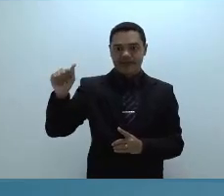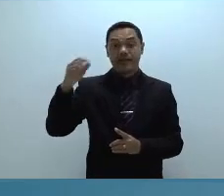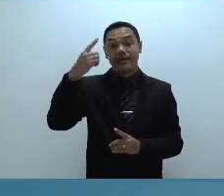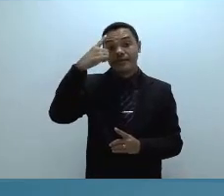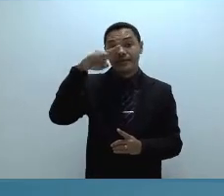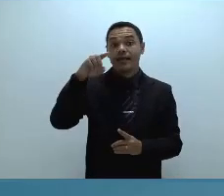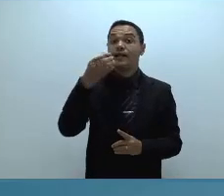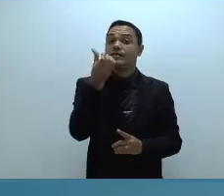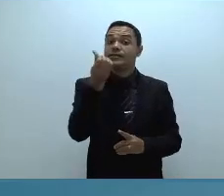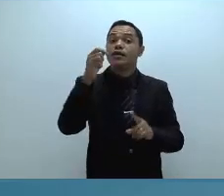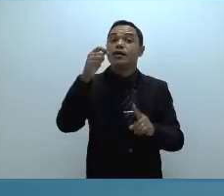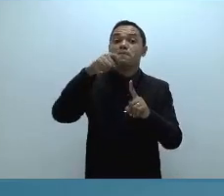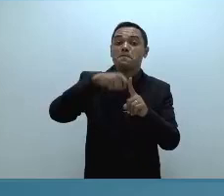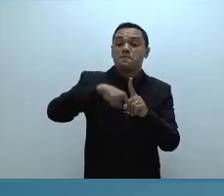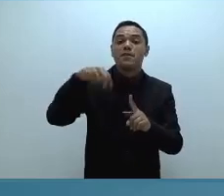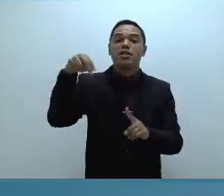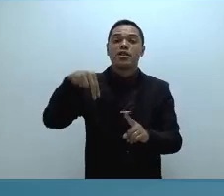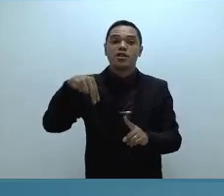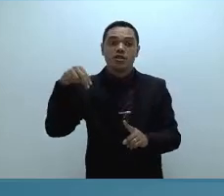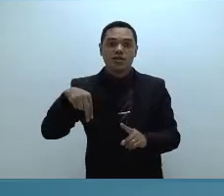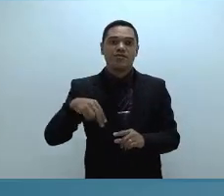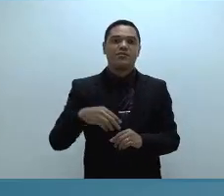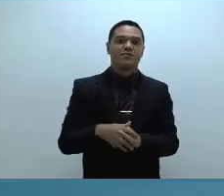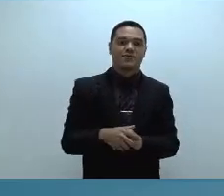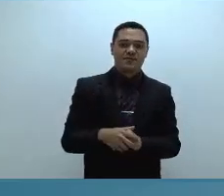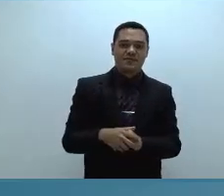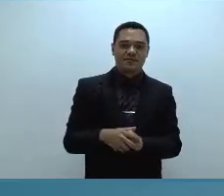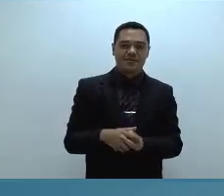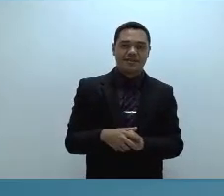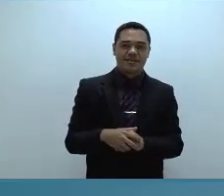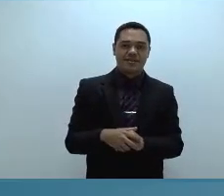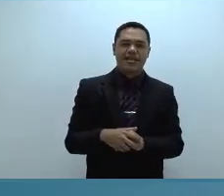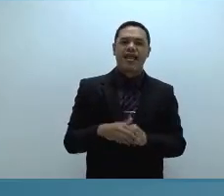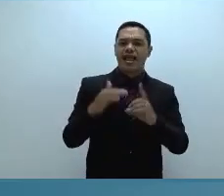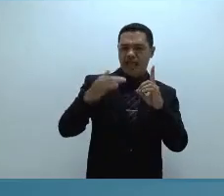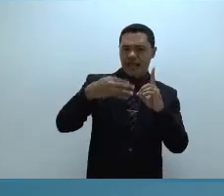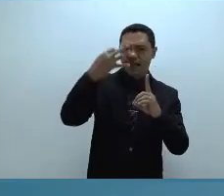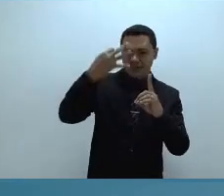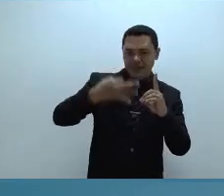desembargadora Filomena foi nossa colega de concurso em